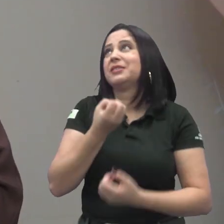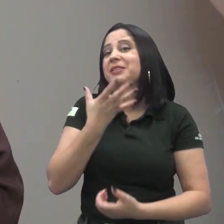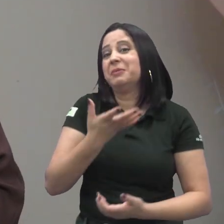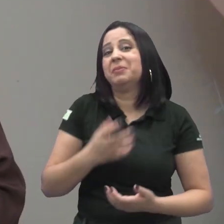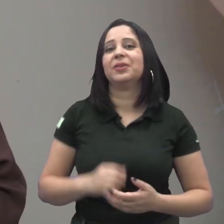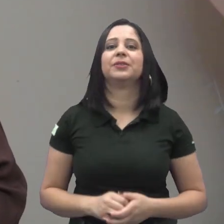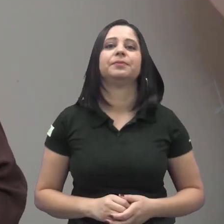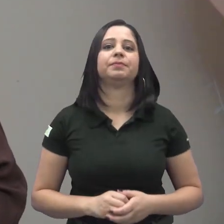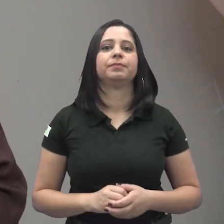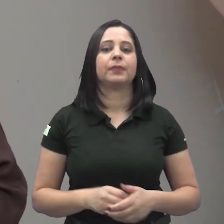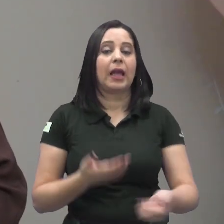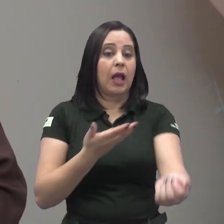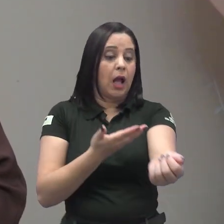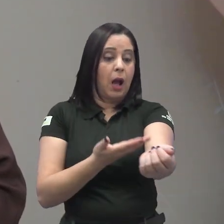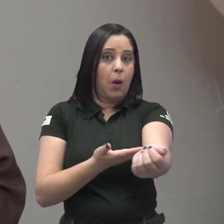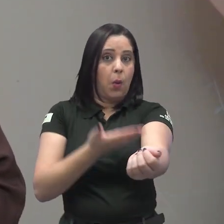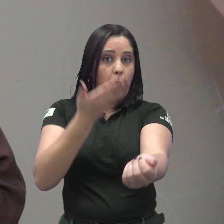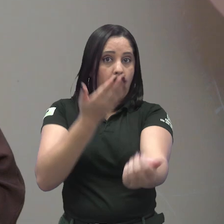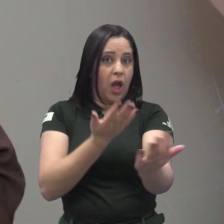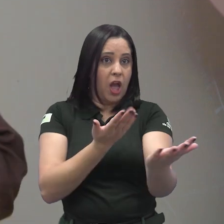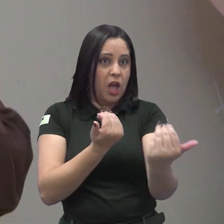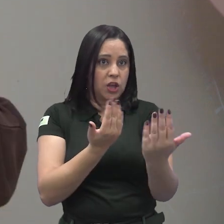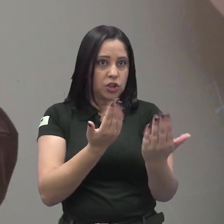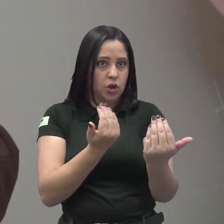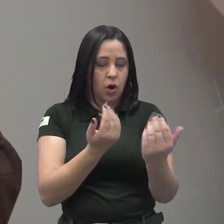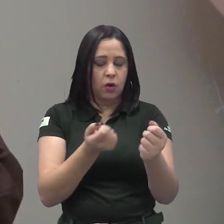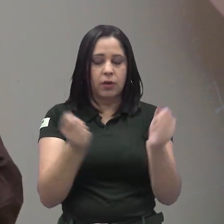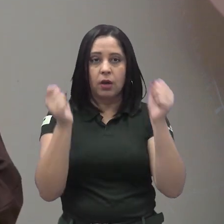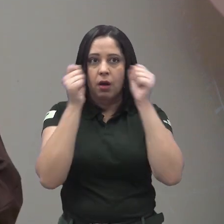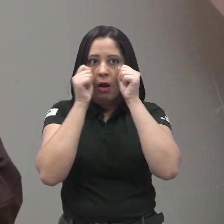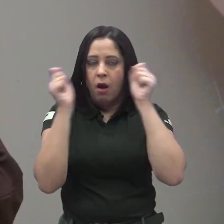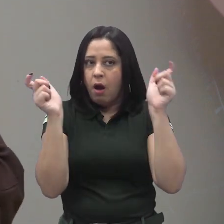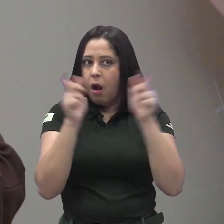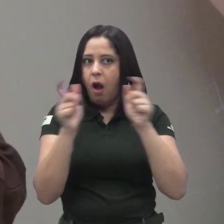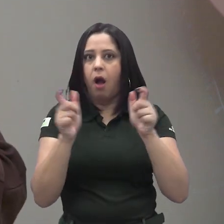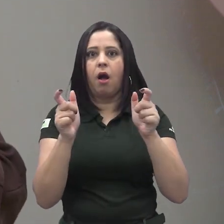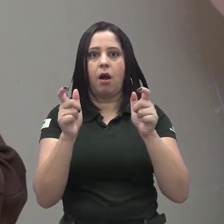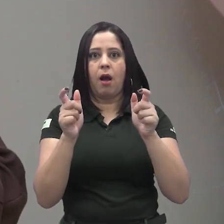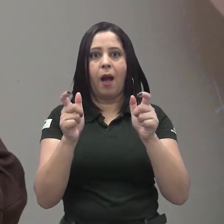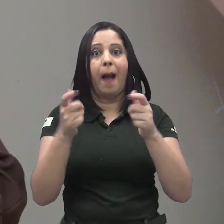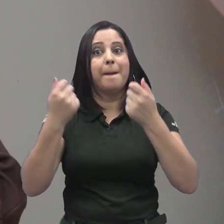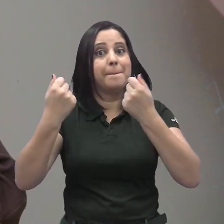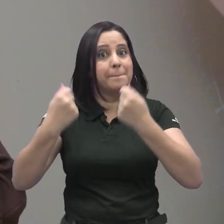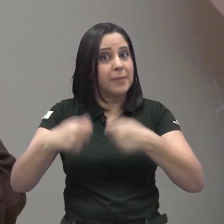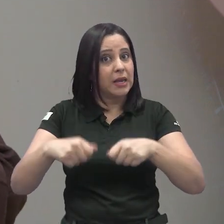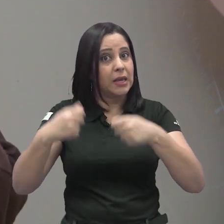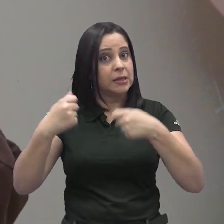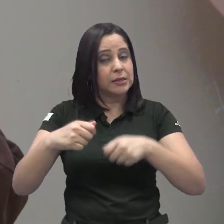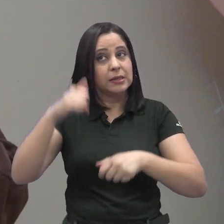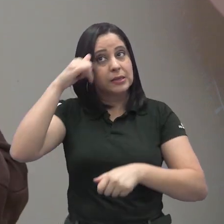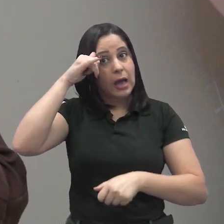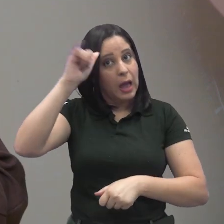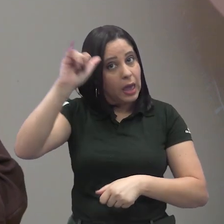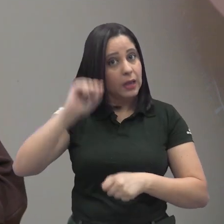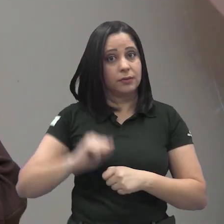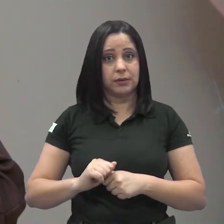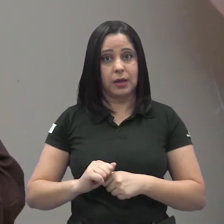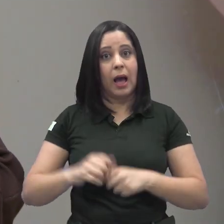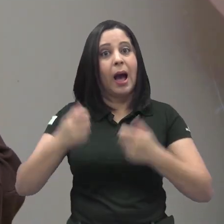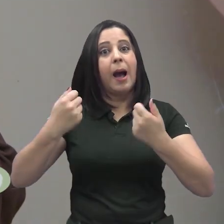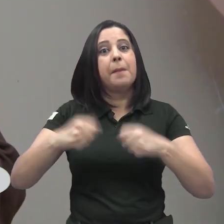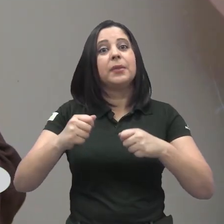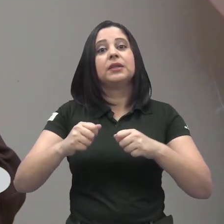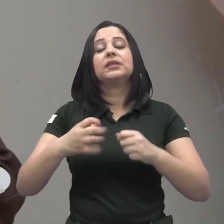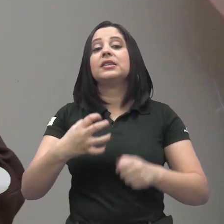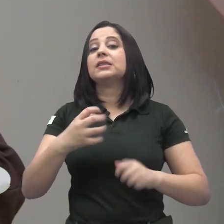aumento dos casos de hipertensão em jovens acende um alerta importante sobre a necessidade de prevenção, hábitos saudáveis